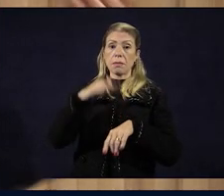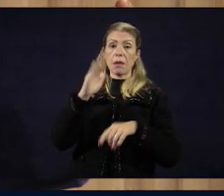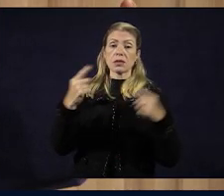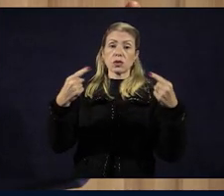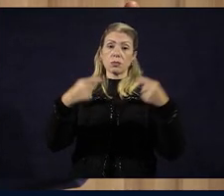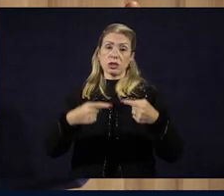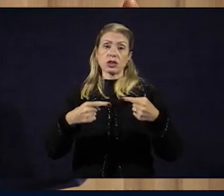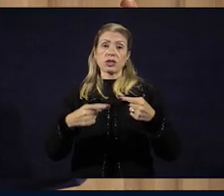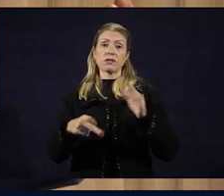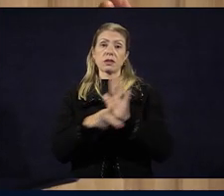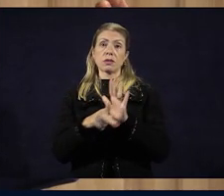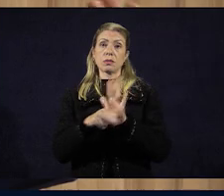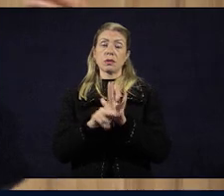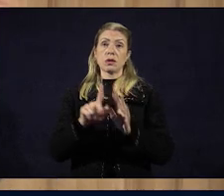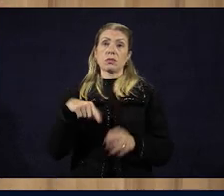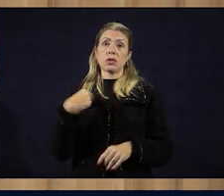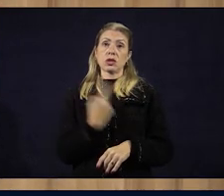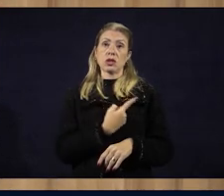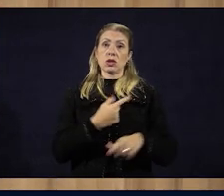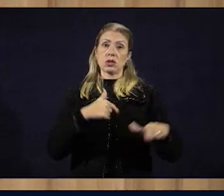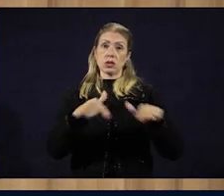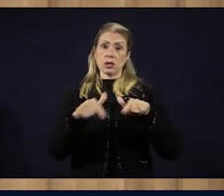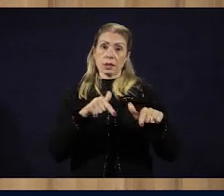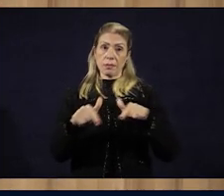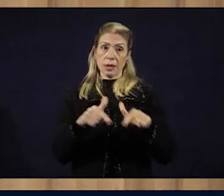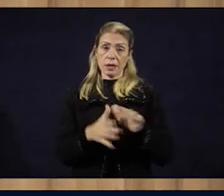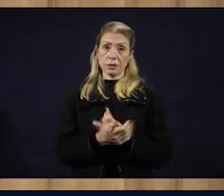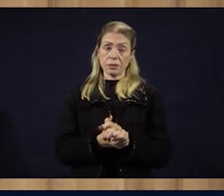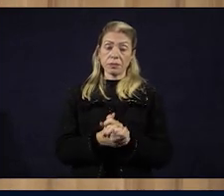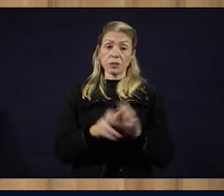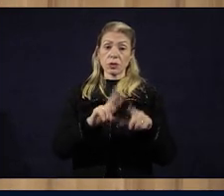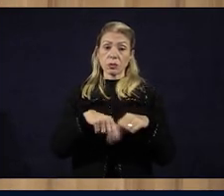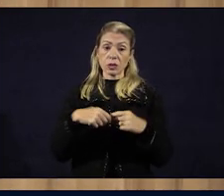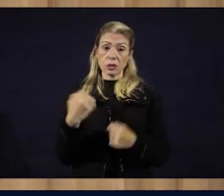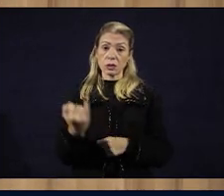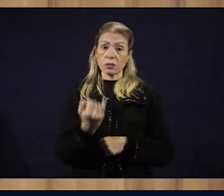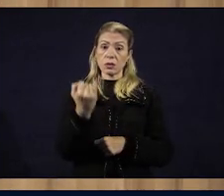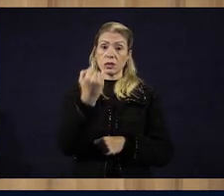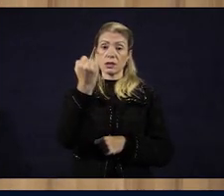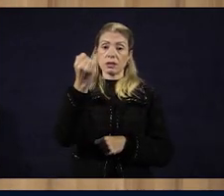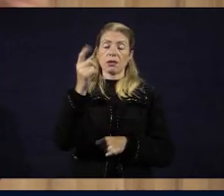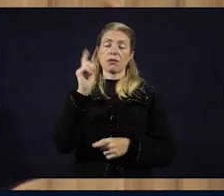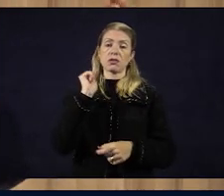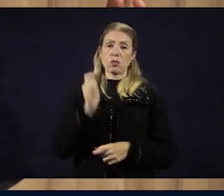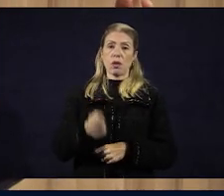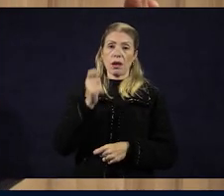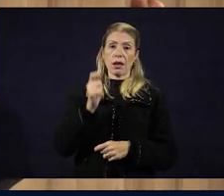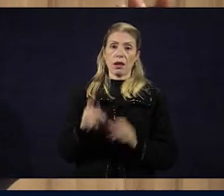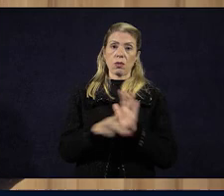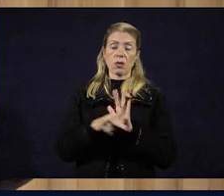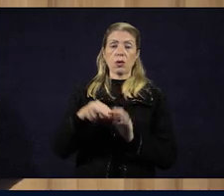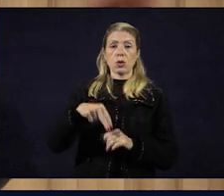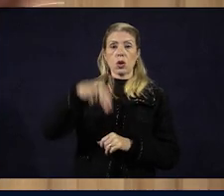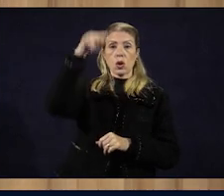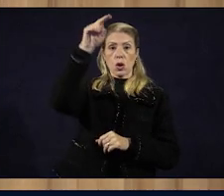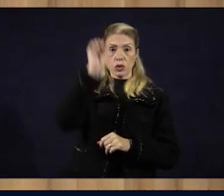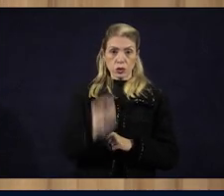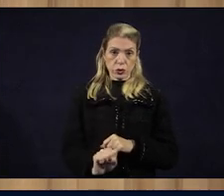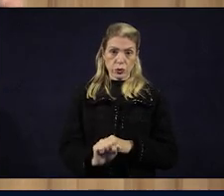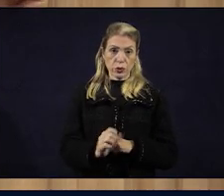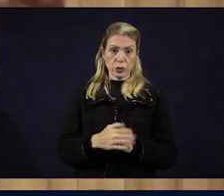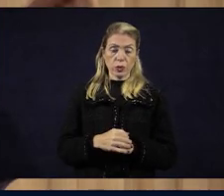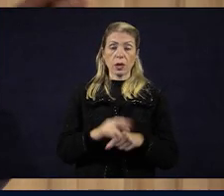nas geografias que nós operamos. Então, por isso que foi importante o leilão da Norte-Sul. E aí